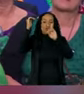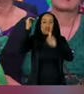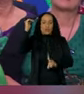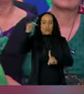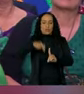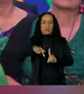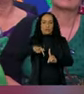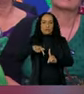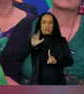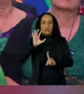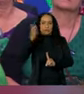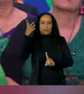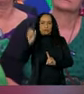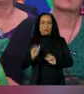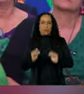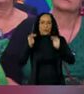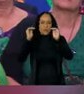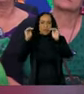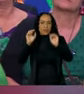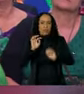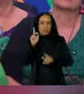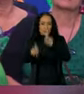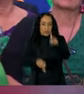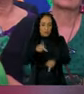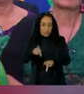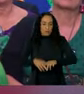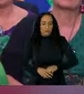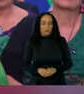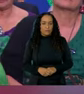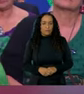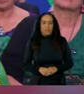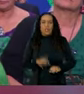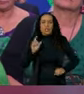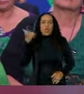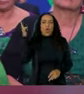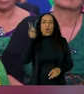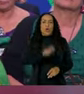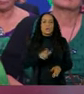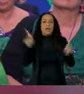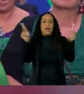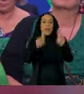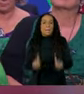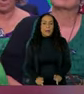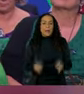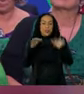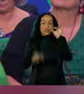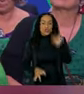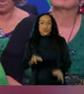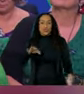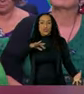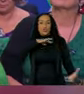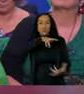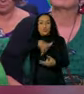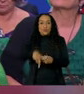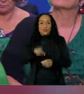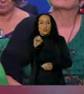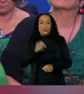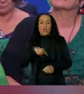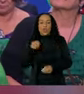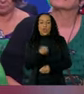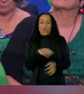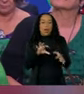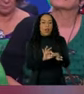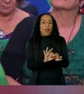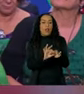fundamentais de autodeterminação e soberania dos povos. Só alcançaremos a paz e a justiça global quando libertarmos